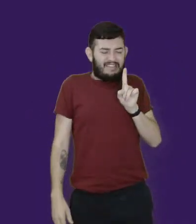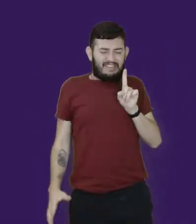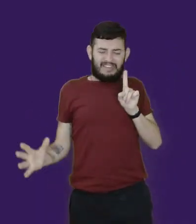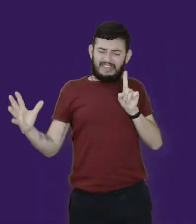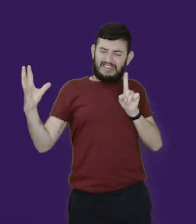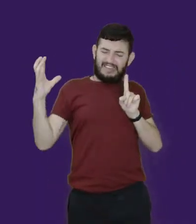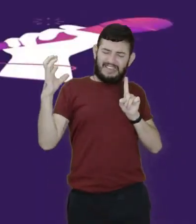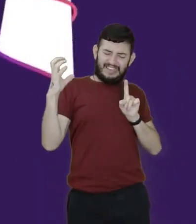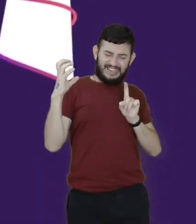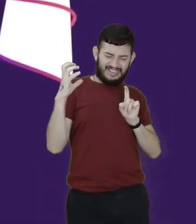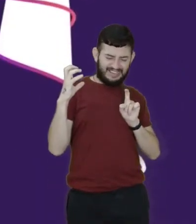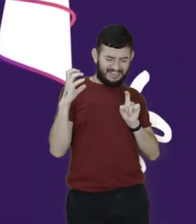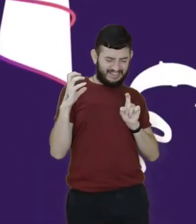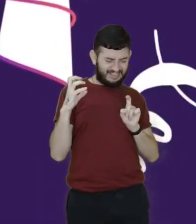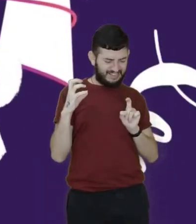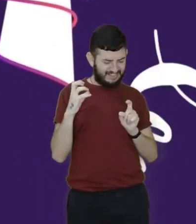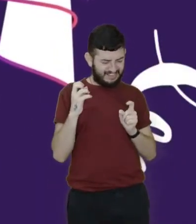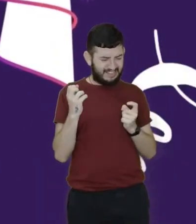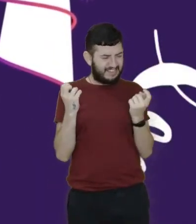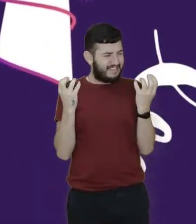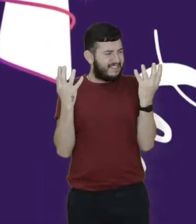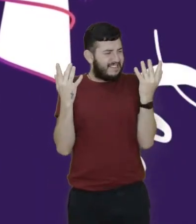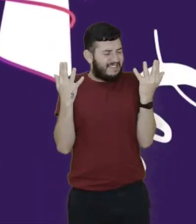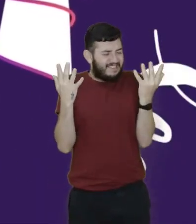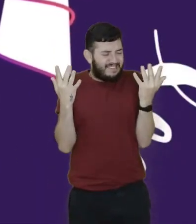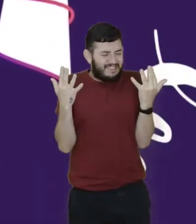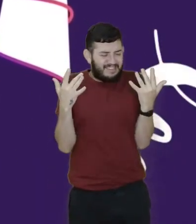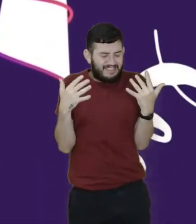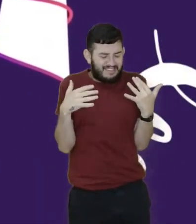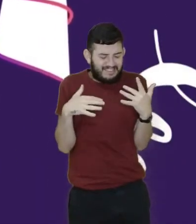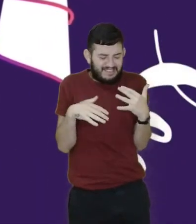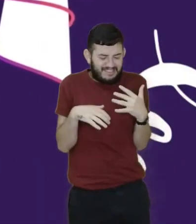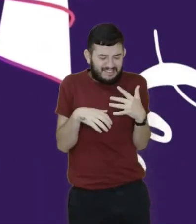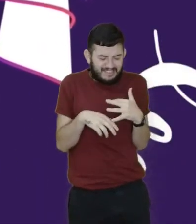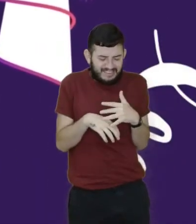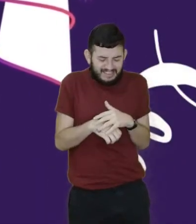Ninguém vai me impedir de cantar e lutar.